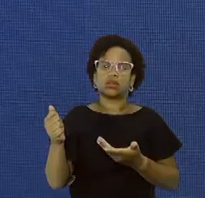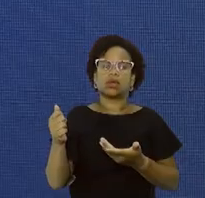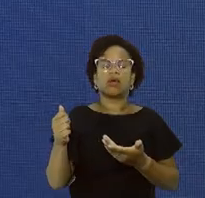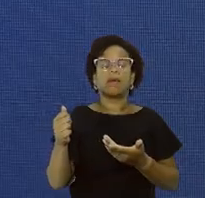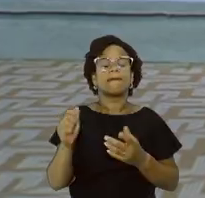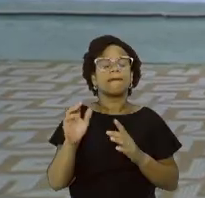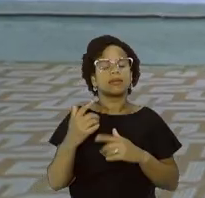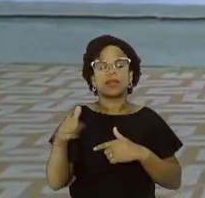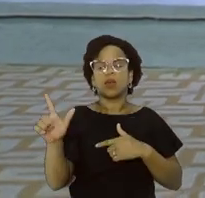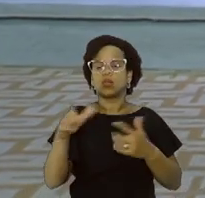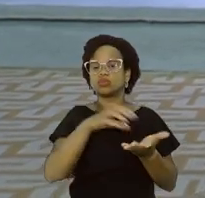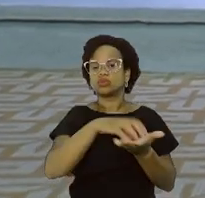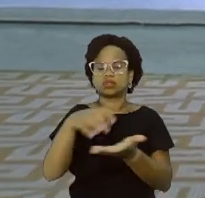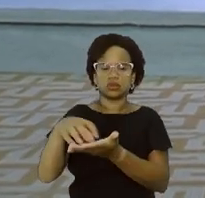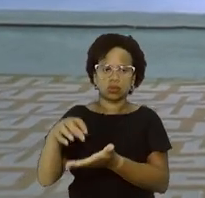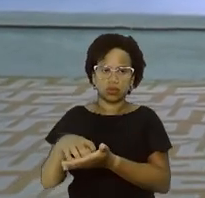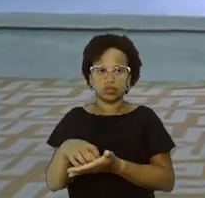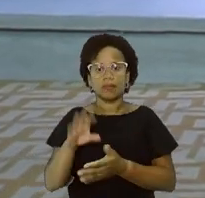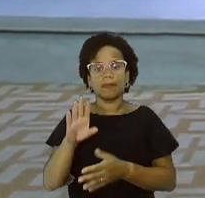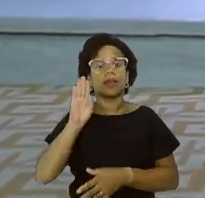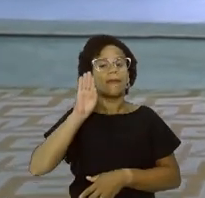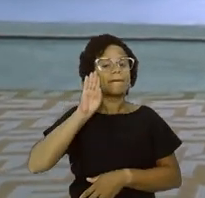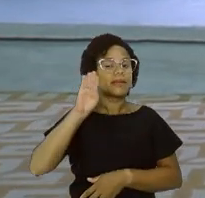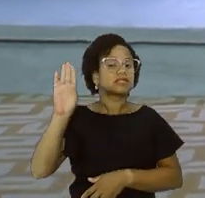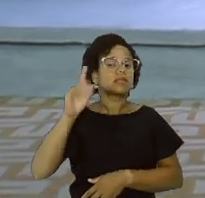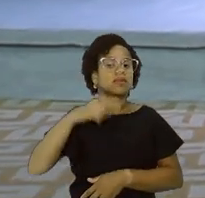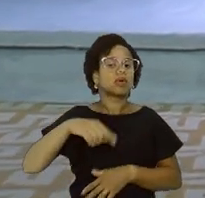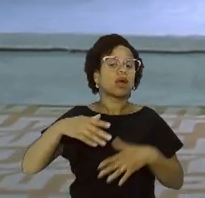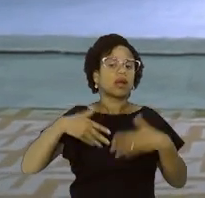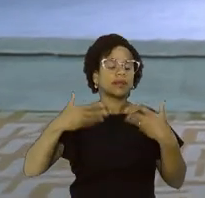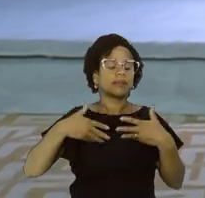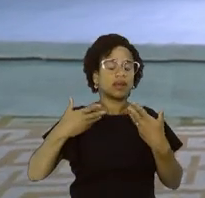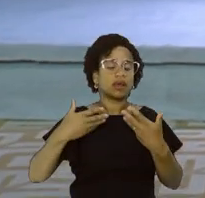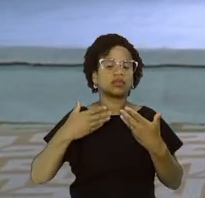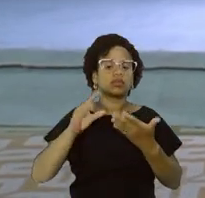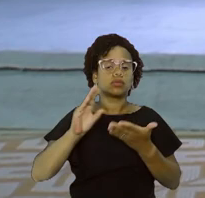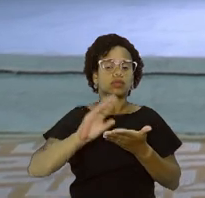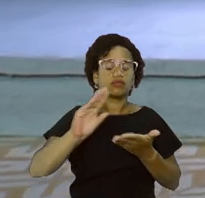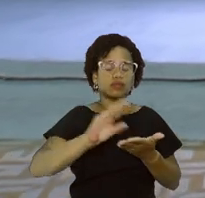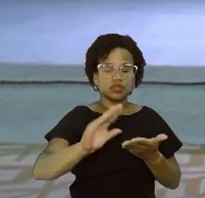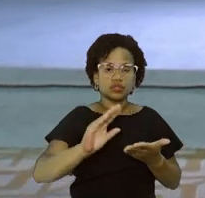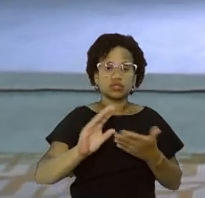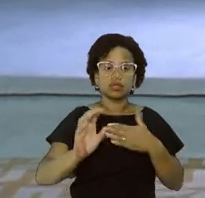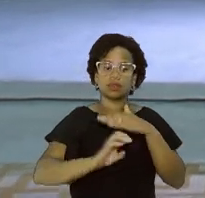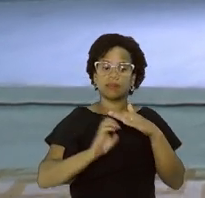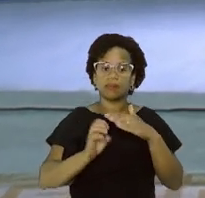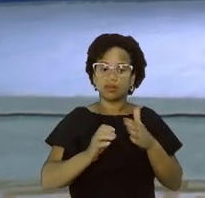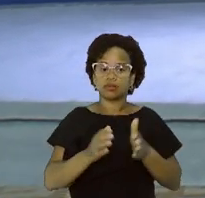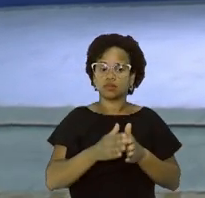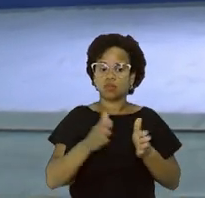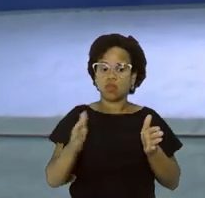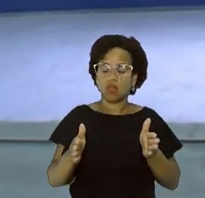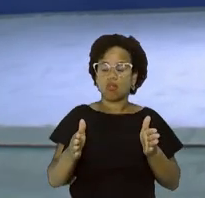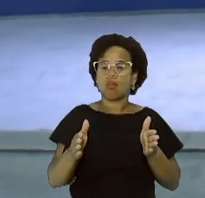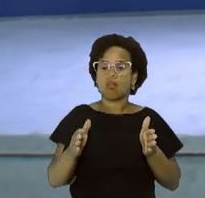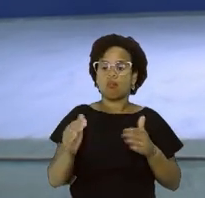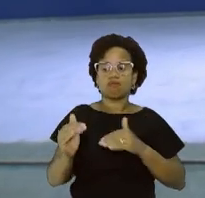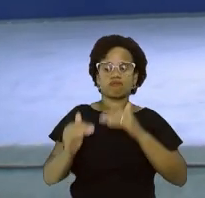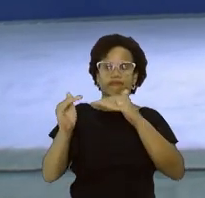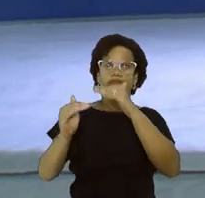a razão da gente estar animado de estar continuando investir em empresas de um estágio de Grove é que a